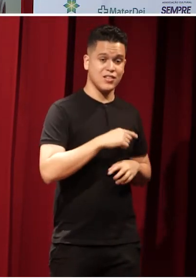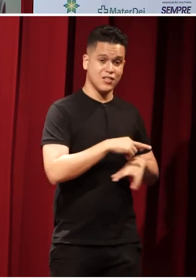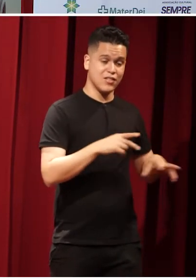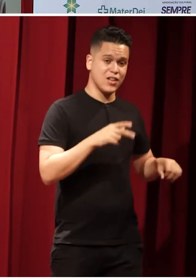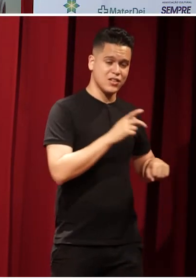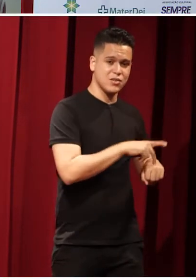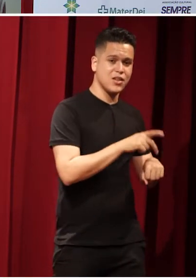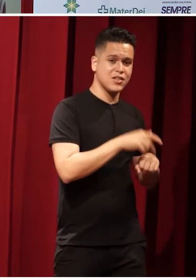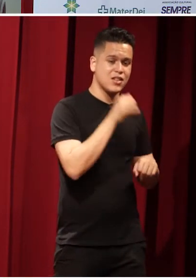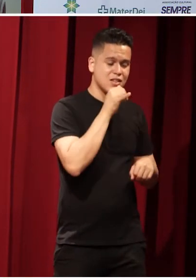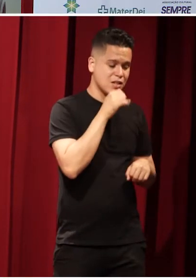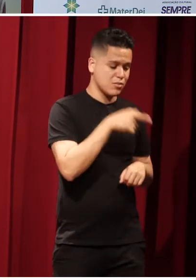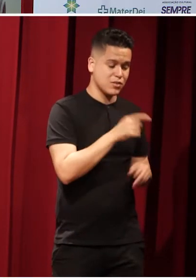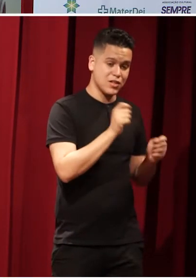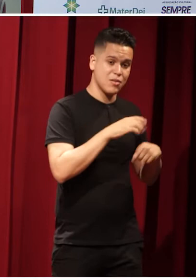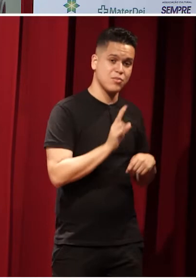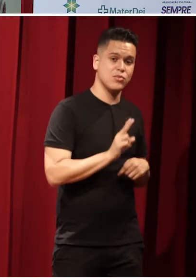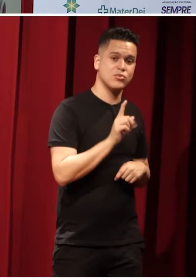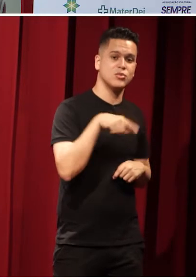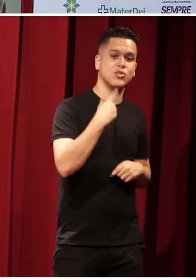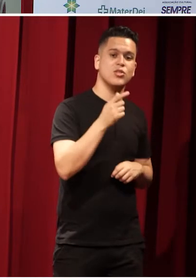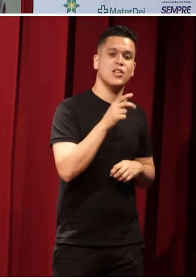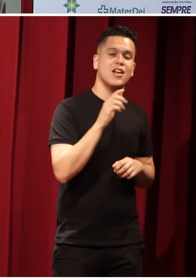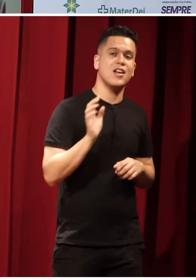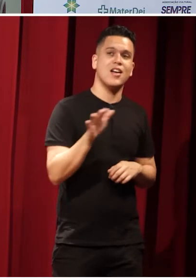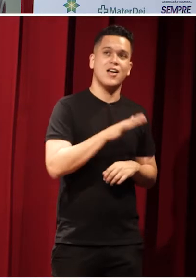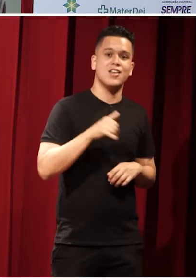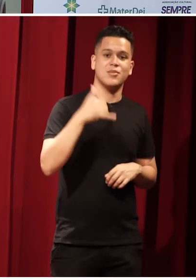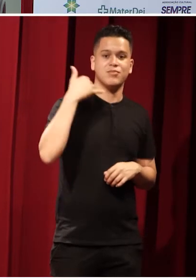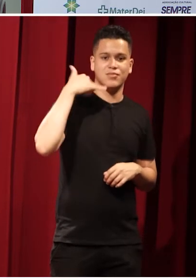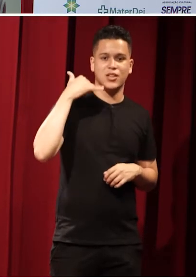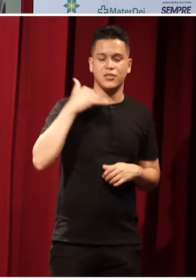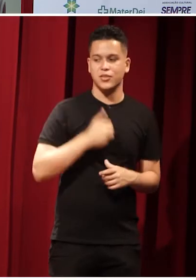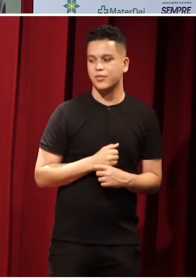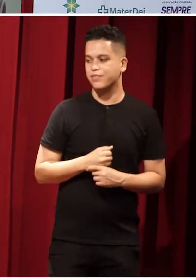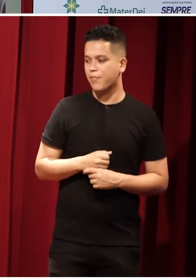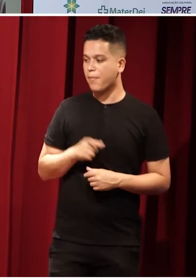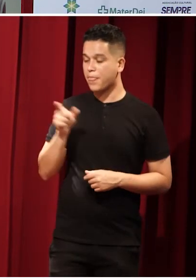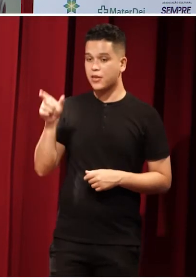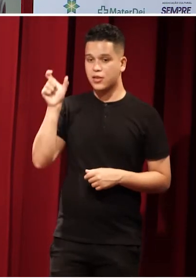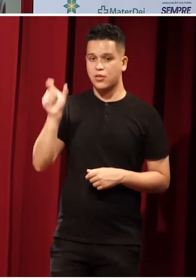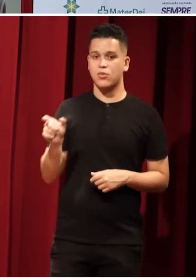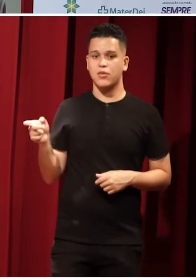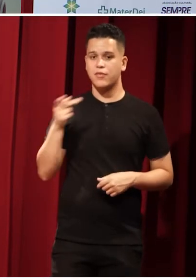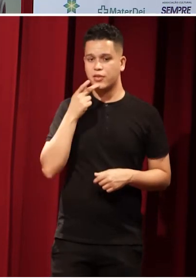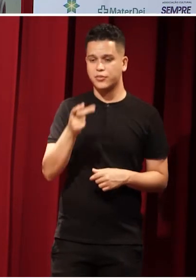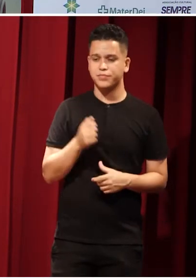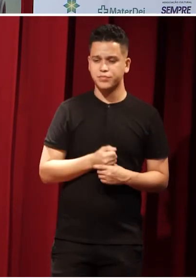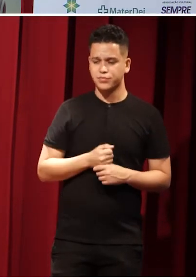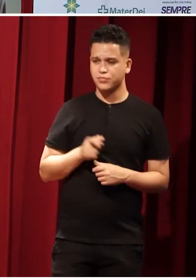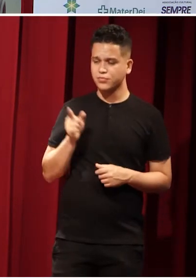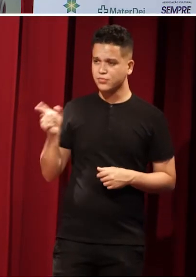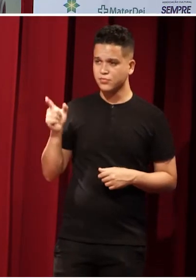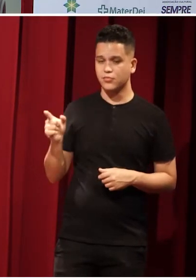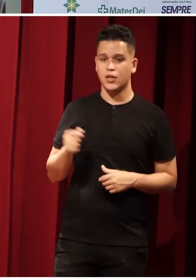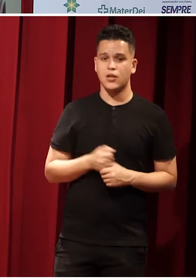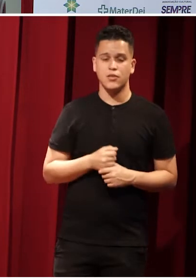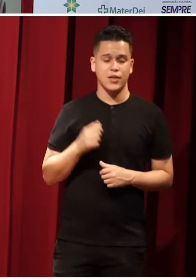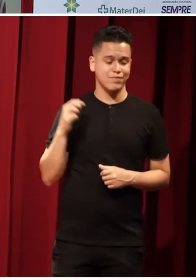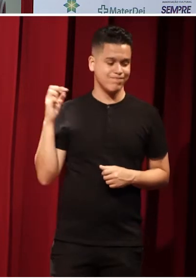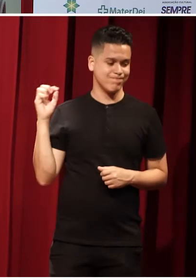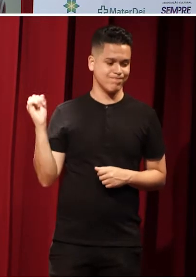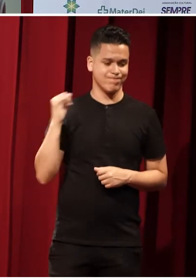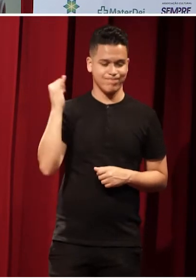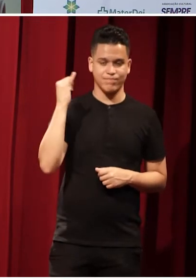inclui a preservação ao máximo do ambiente. É importante dizer isso. Essa quarta vem com